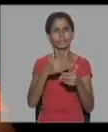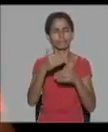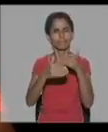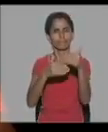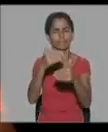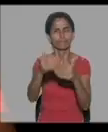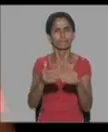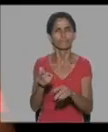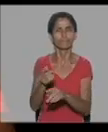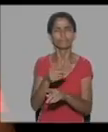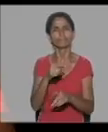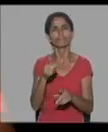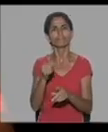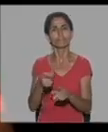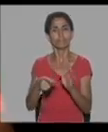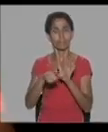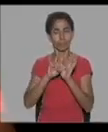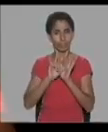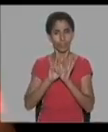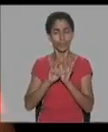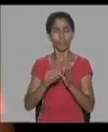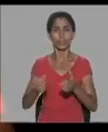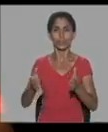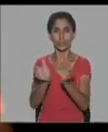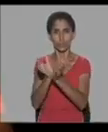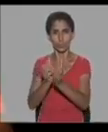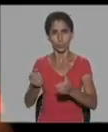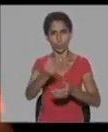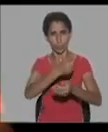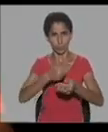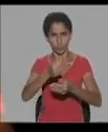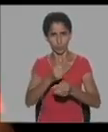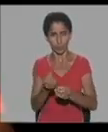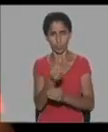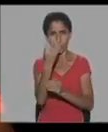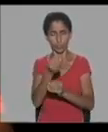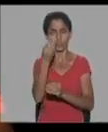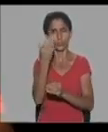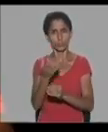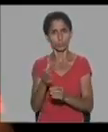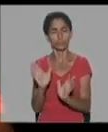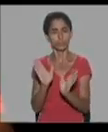nessa trajetória, eu tive, antes do Panela de Pressão, eu